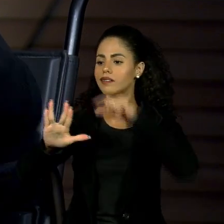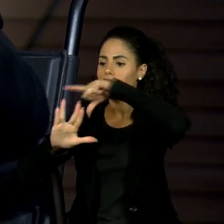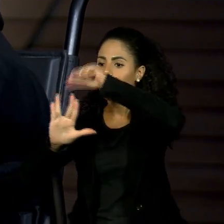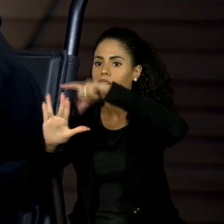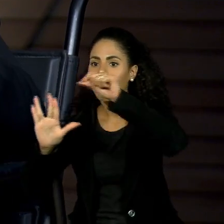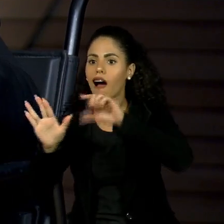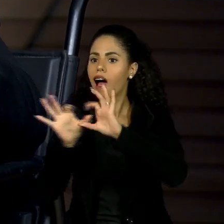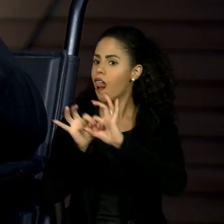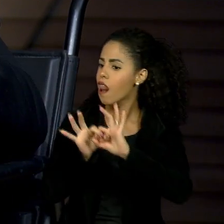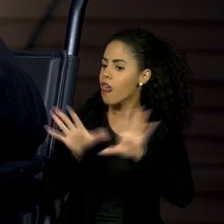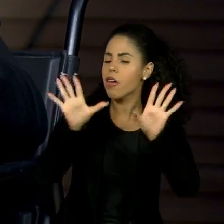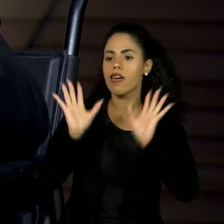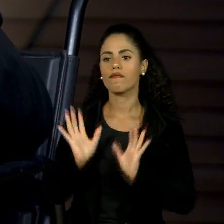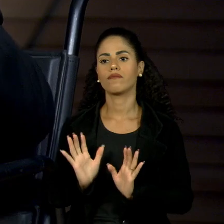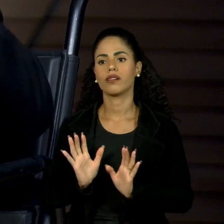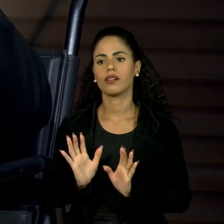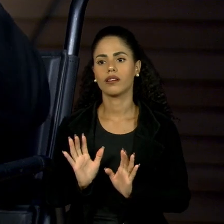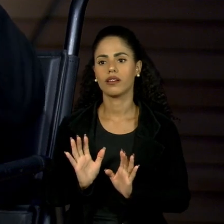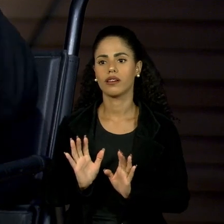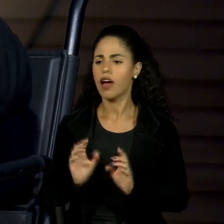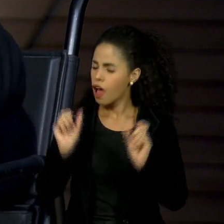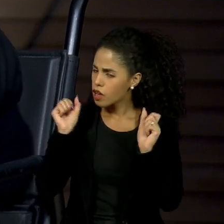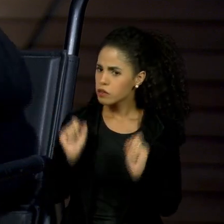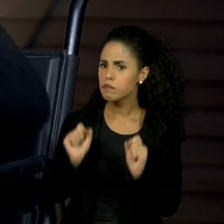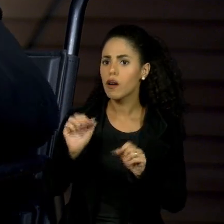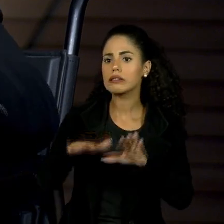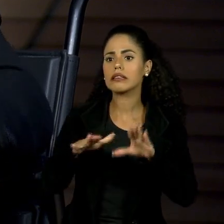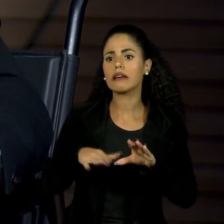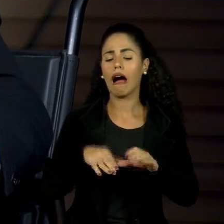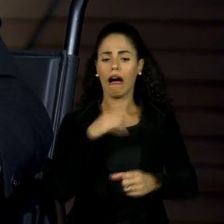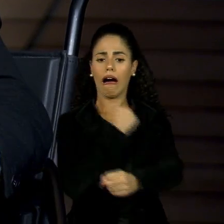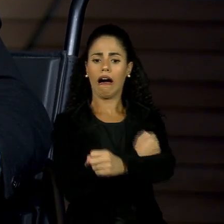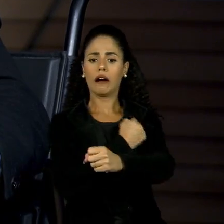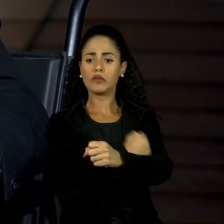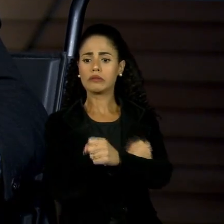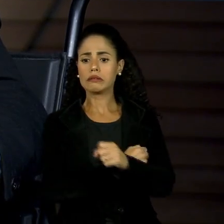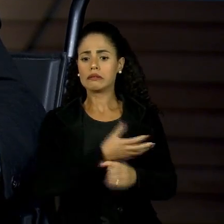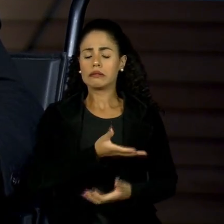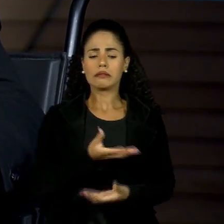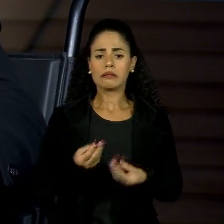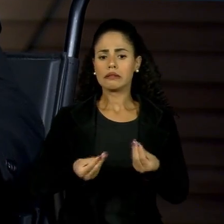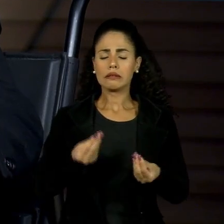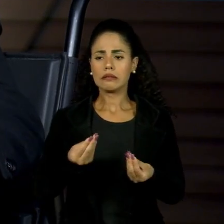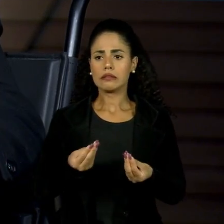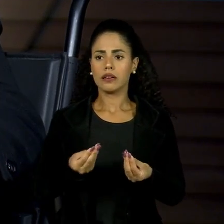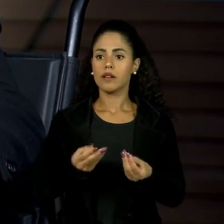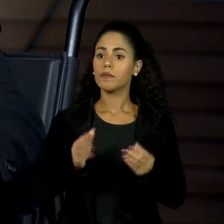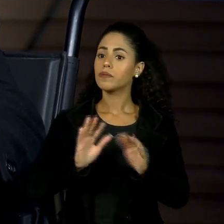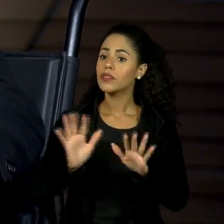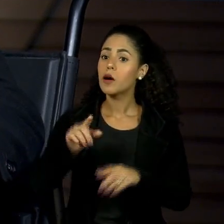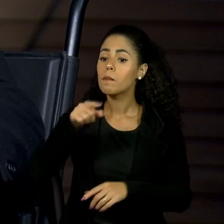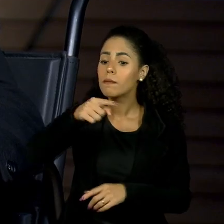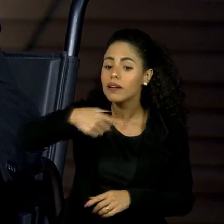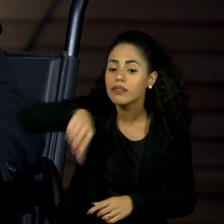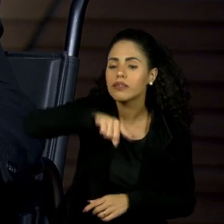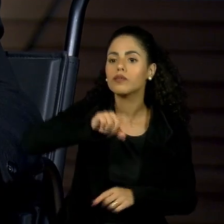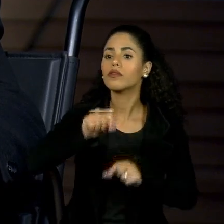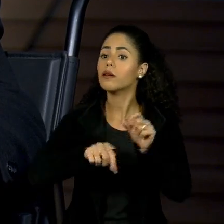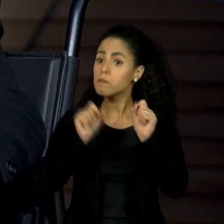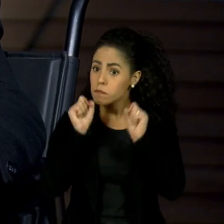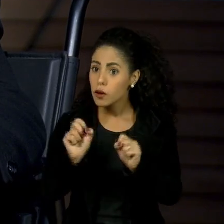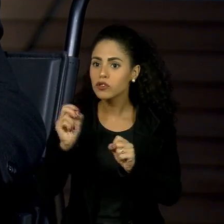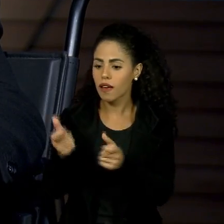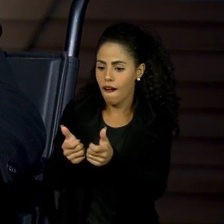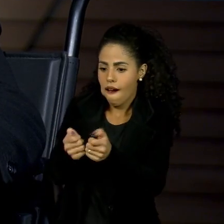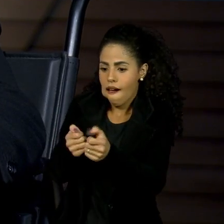população comprou a ideia de que você pode ficar dependente de uma substância. A população ainda não entendeu que você pode ficar